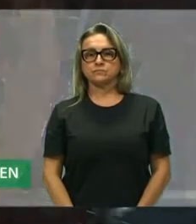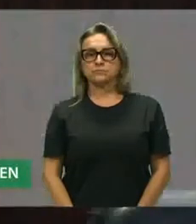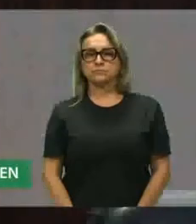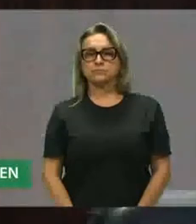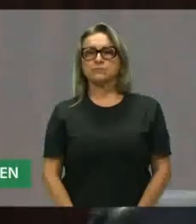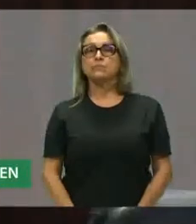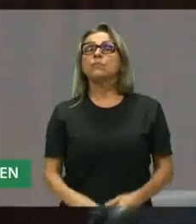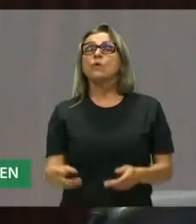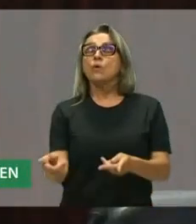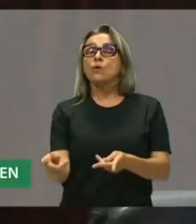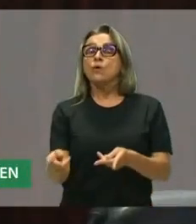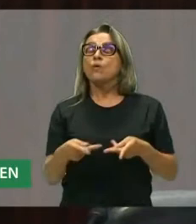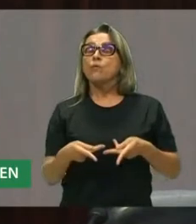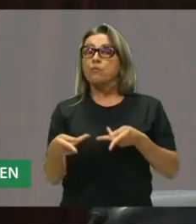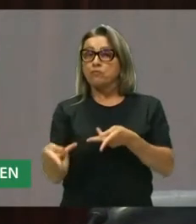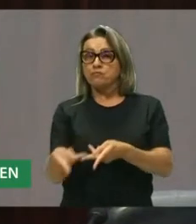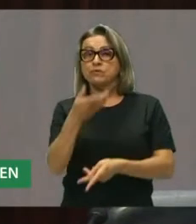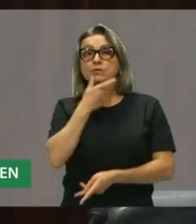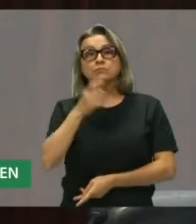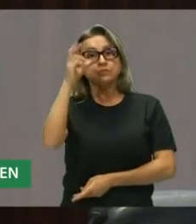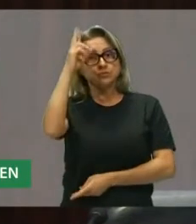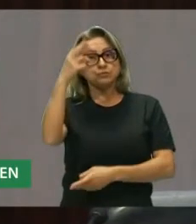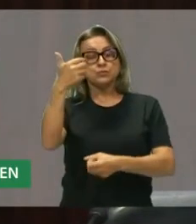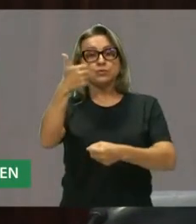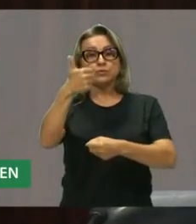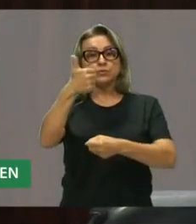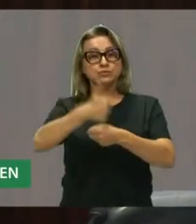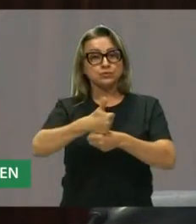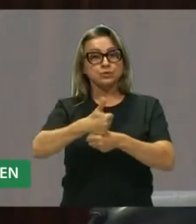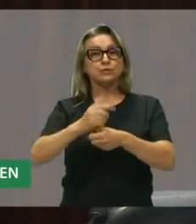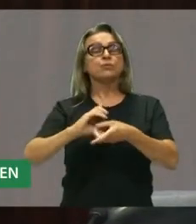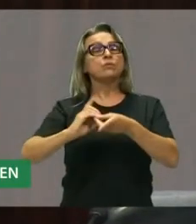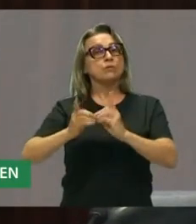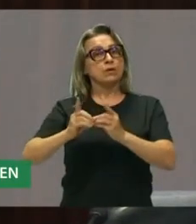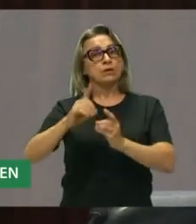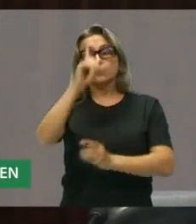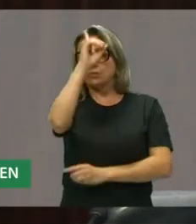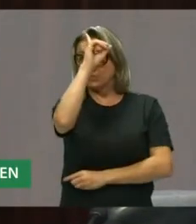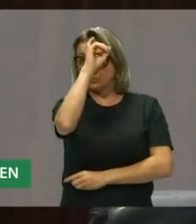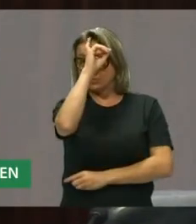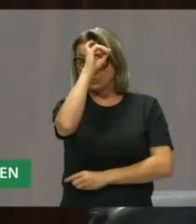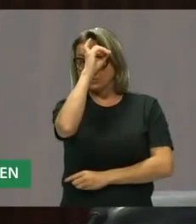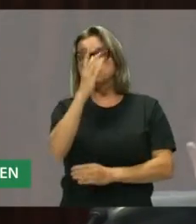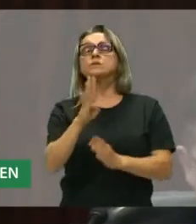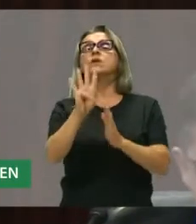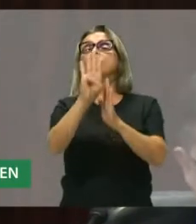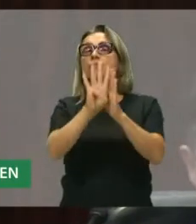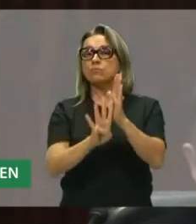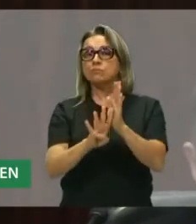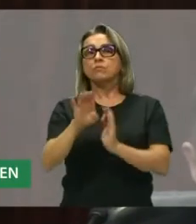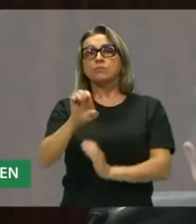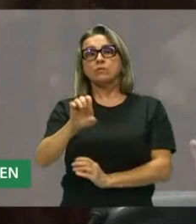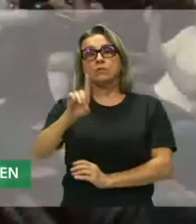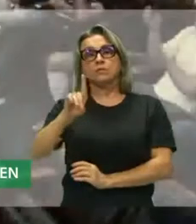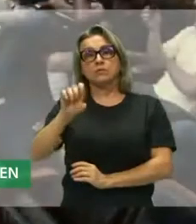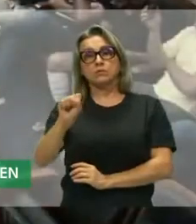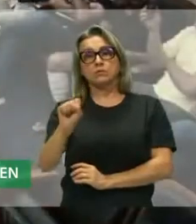Convidamos o senhor diretor técnico do Hospital e Maternidade Marieta Konder Bornhauser, Dr. Edson Arthur Rossini.